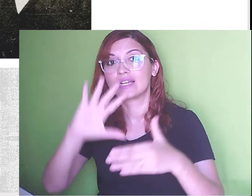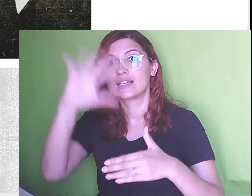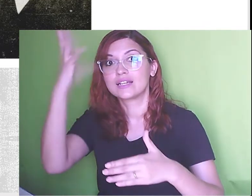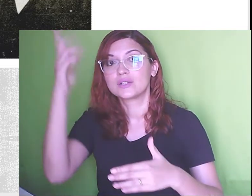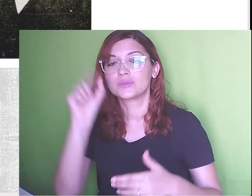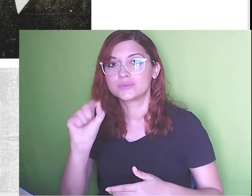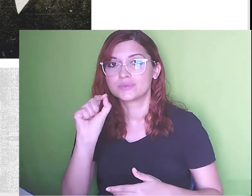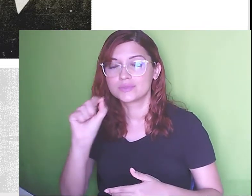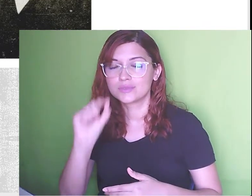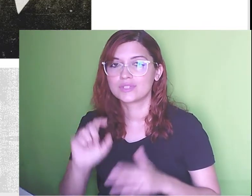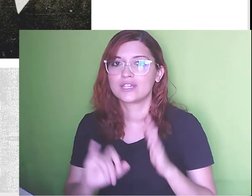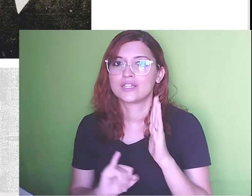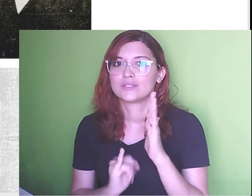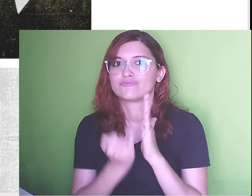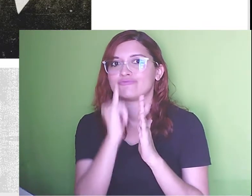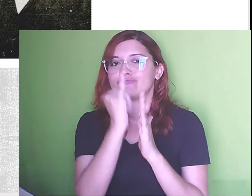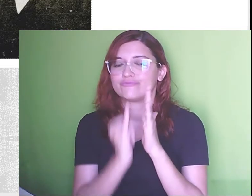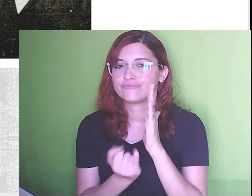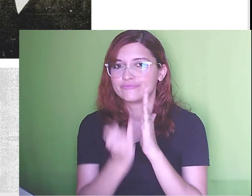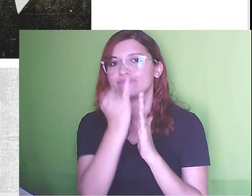o que acabou